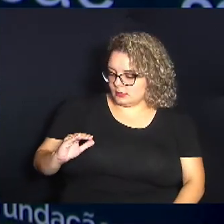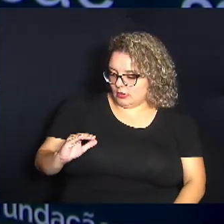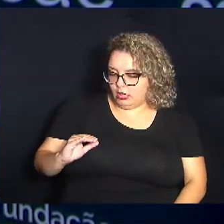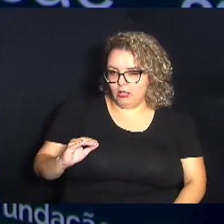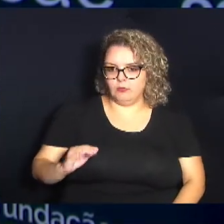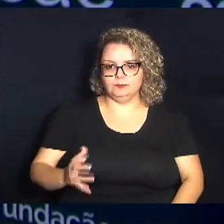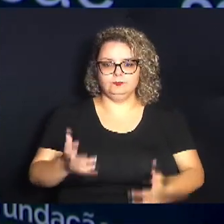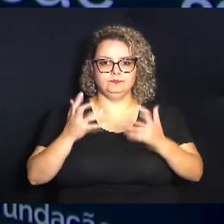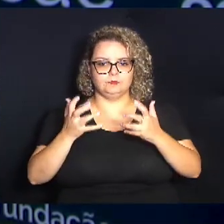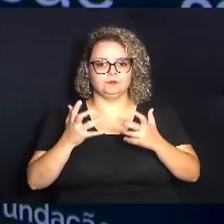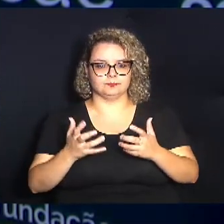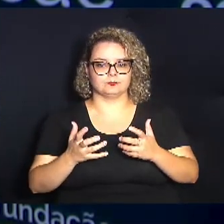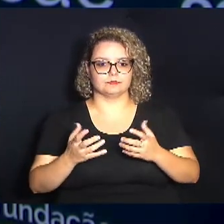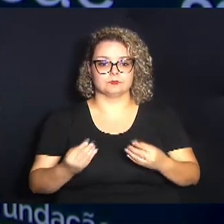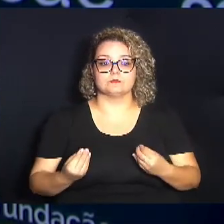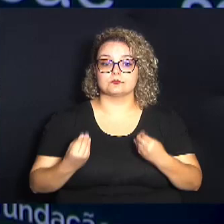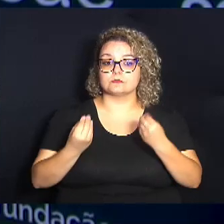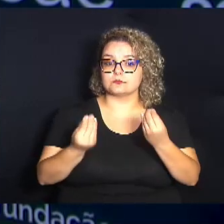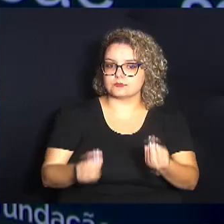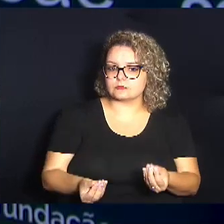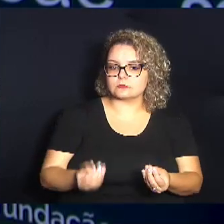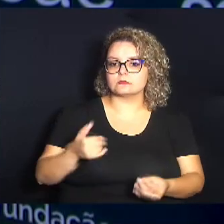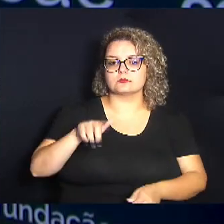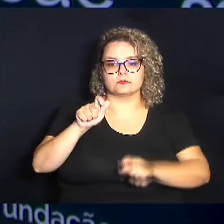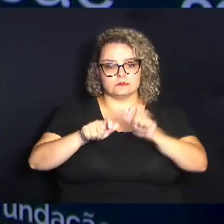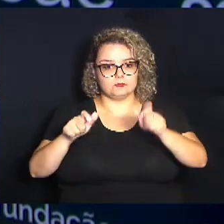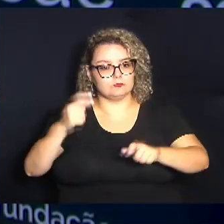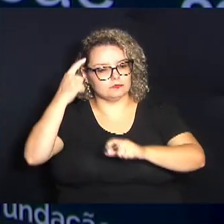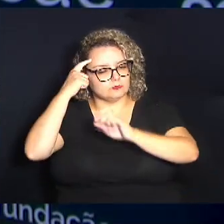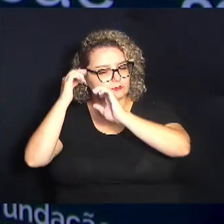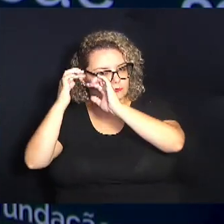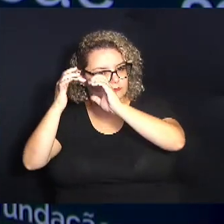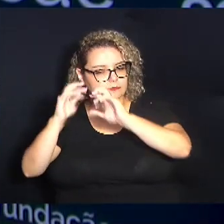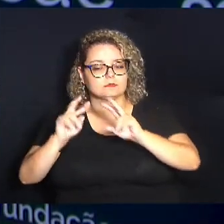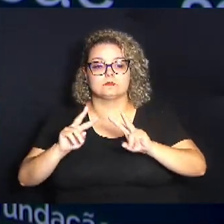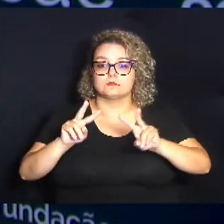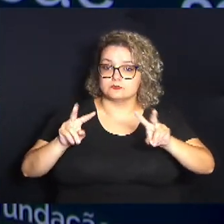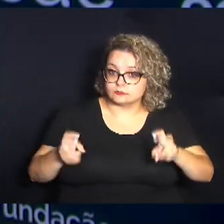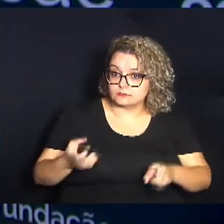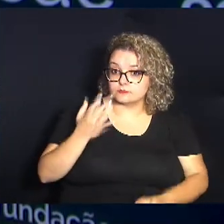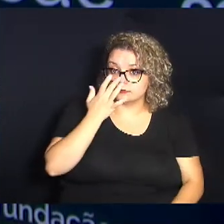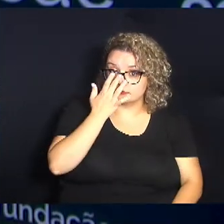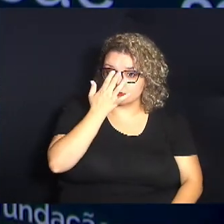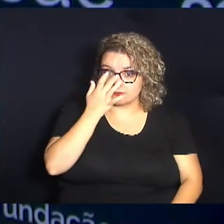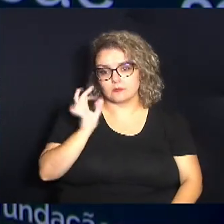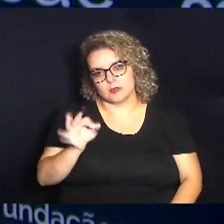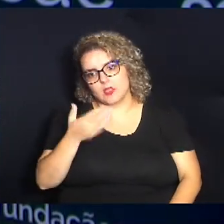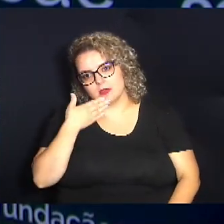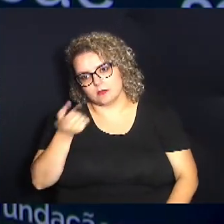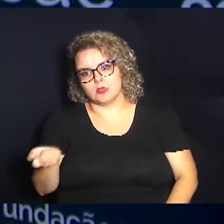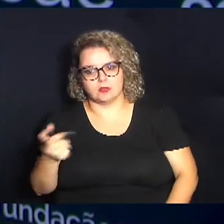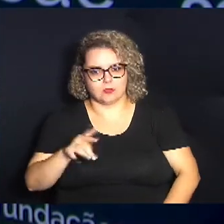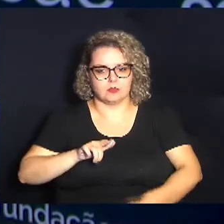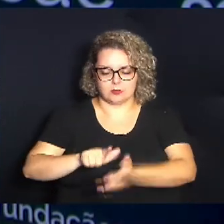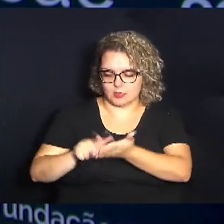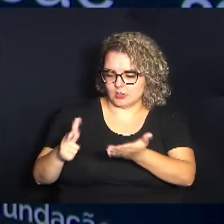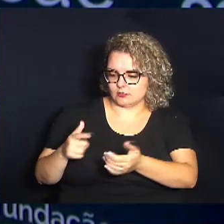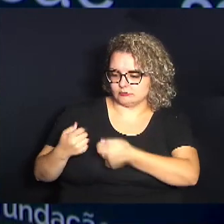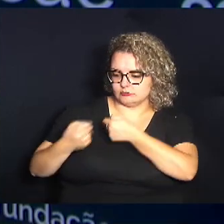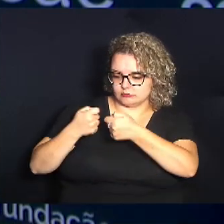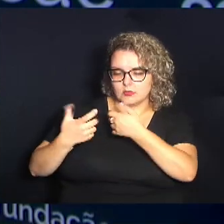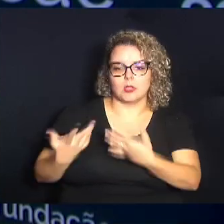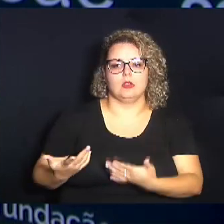com o prêmio, trazer mais gente refletindo sobre o assunto e nada melhor do que os jornalistas